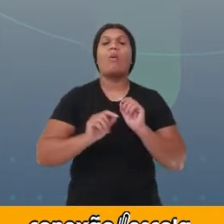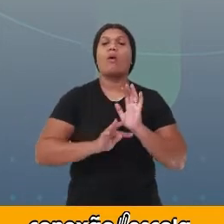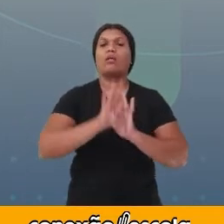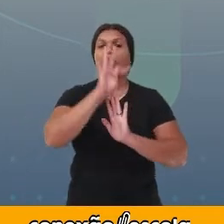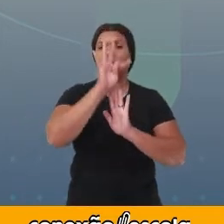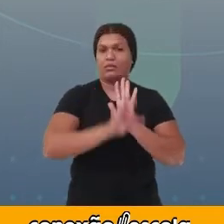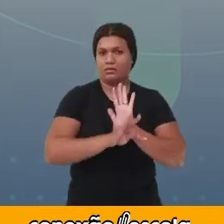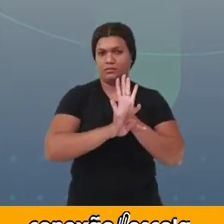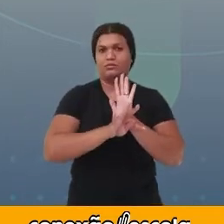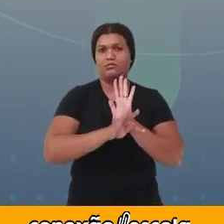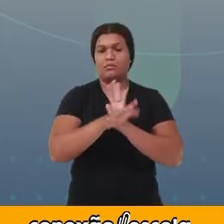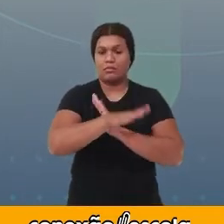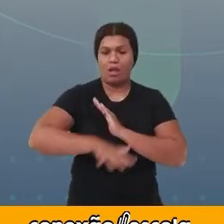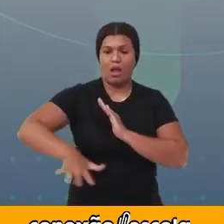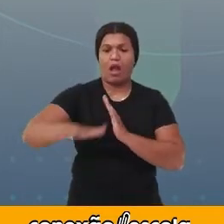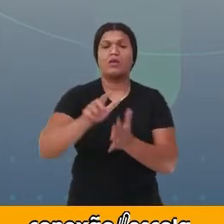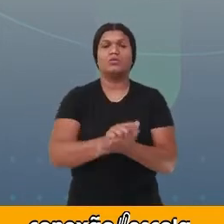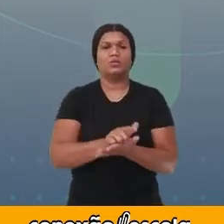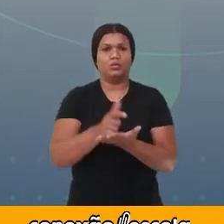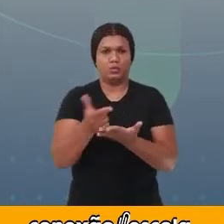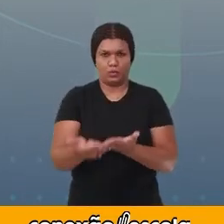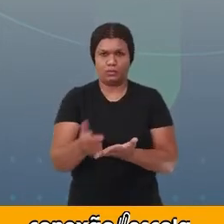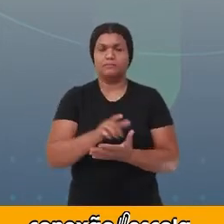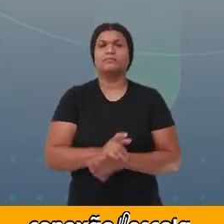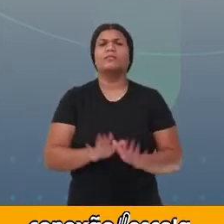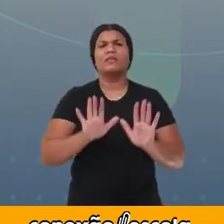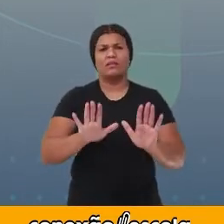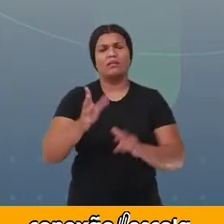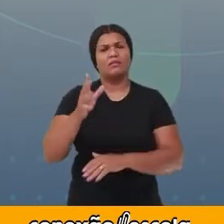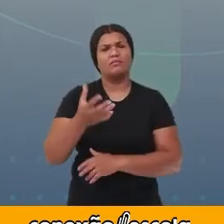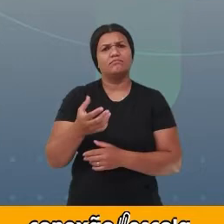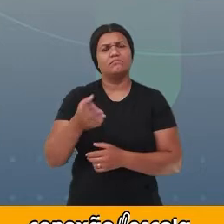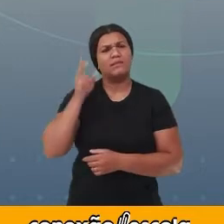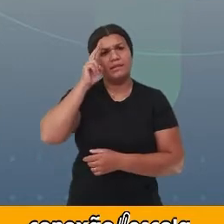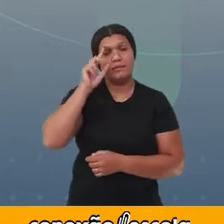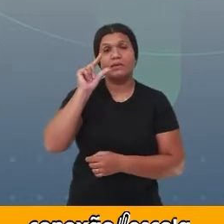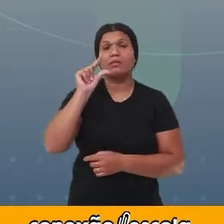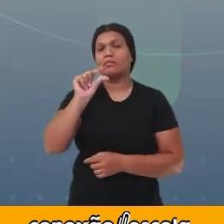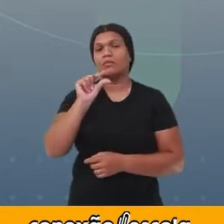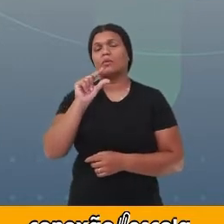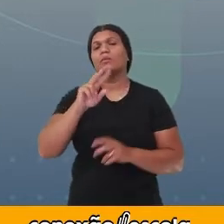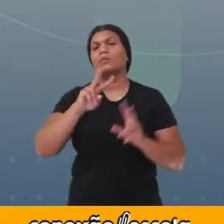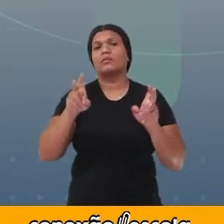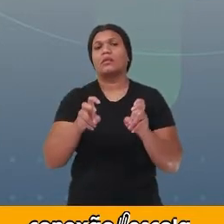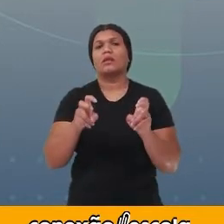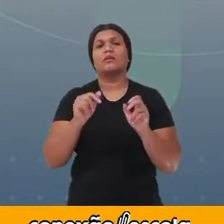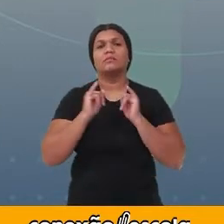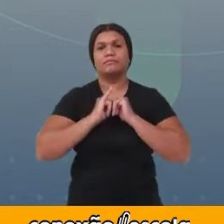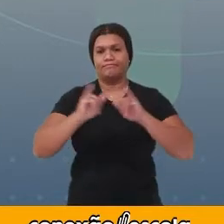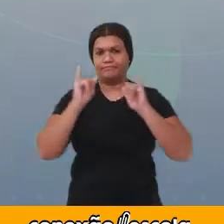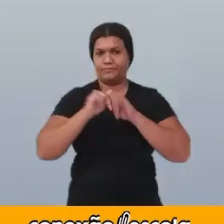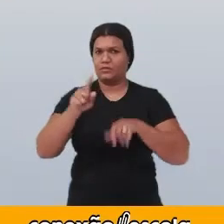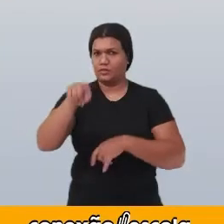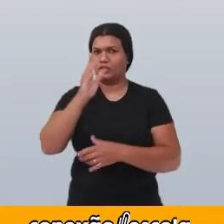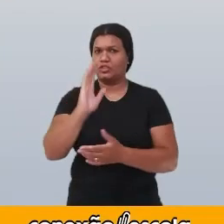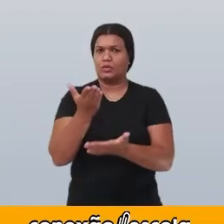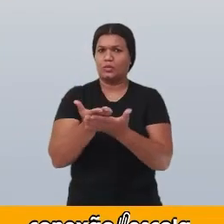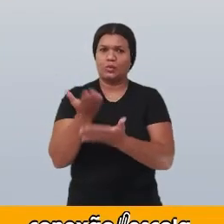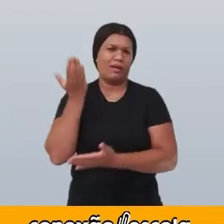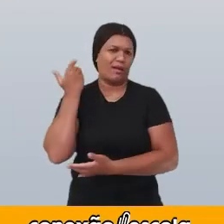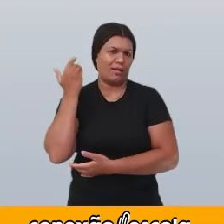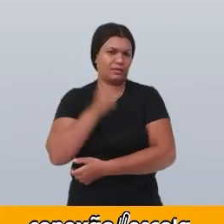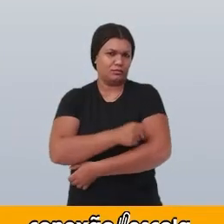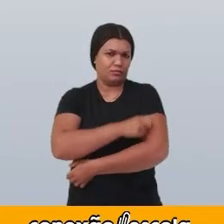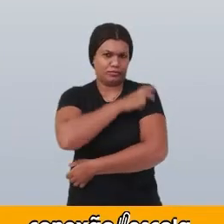textos jornalísticos. Vamos recordar um pouquinho então sobre a notícia. Você já estudou em outras séries. Ela tem